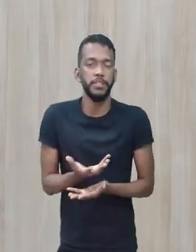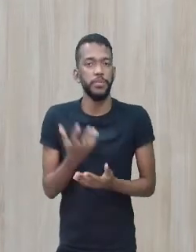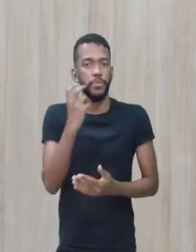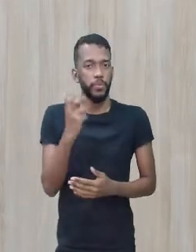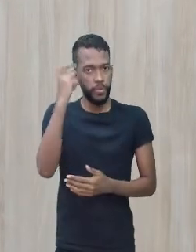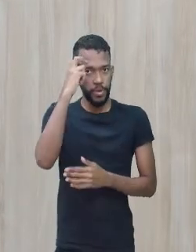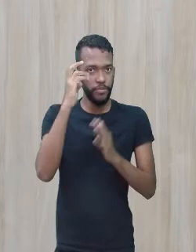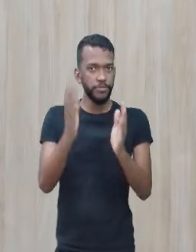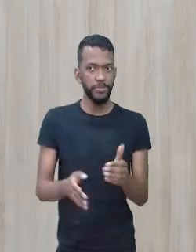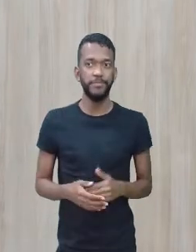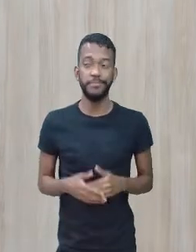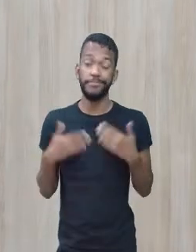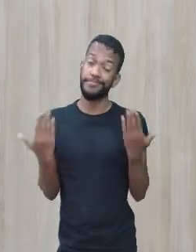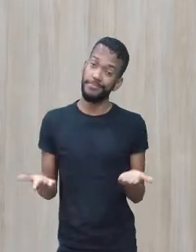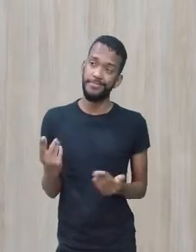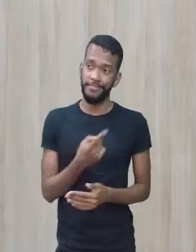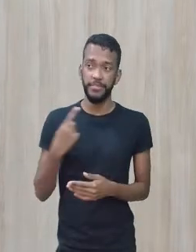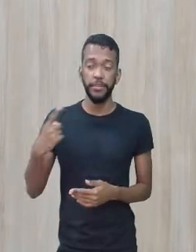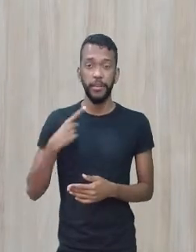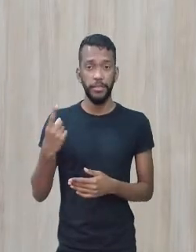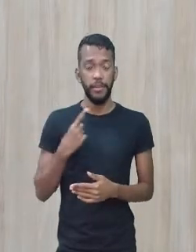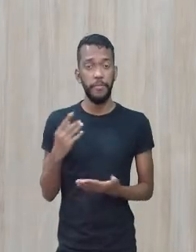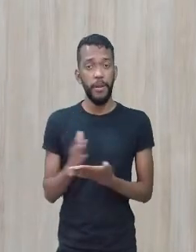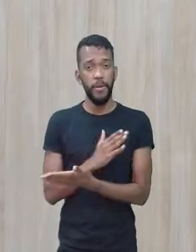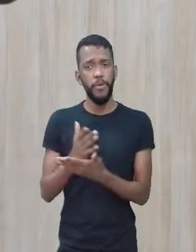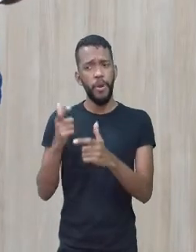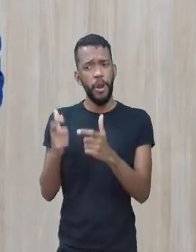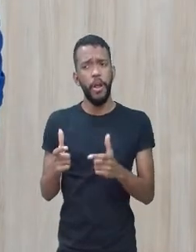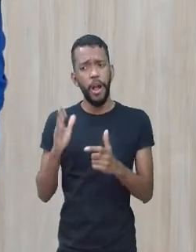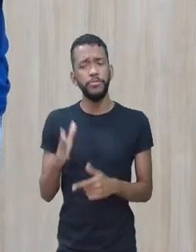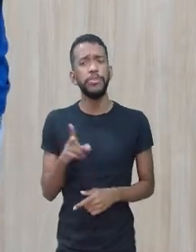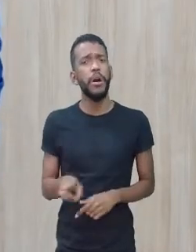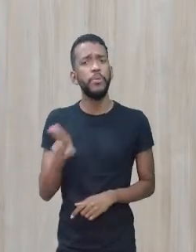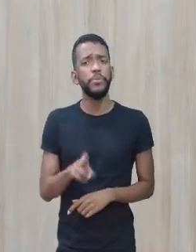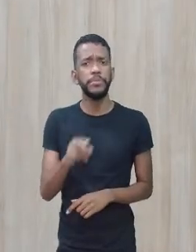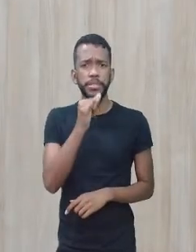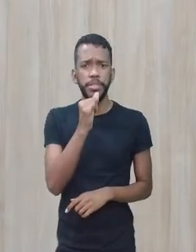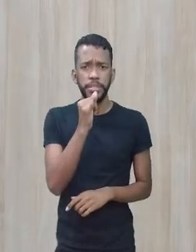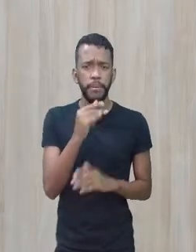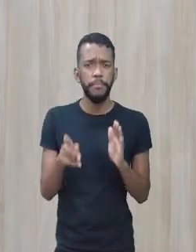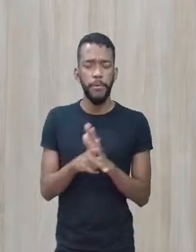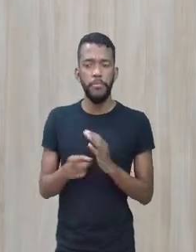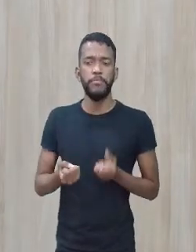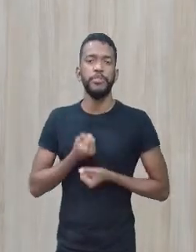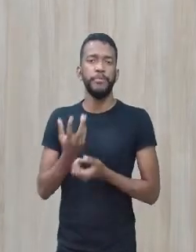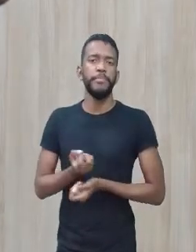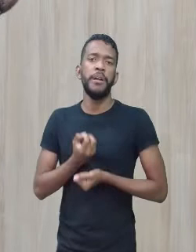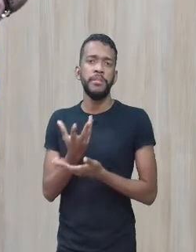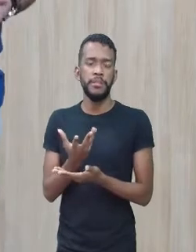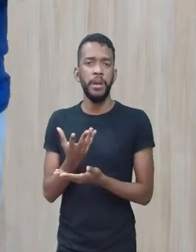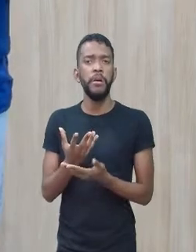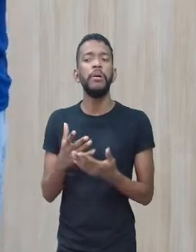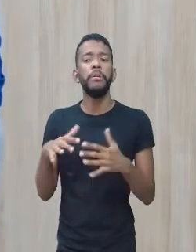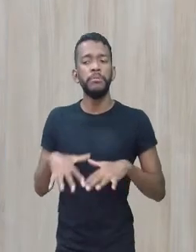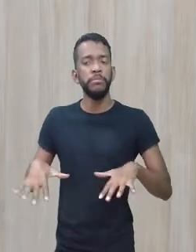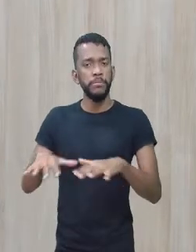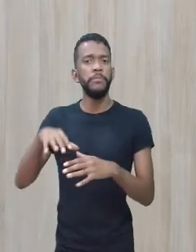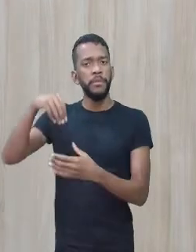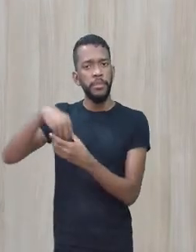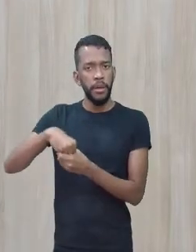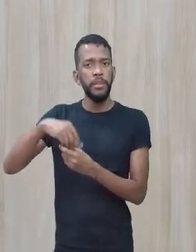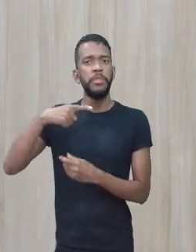cultural. Então nós temos alguns locais que se utilizam, por exemplo, dessa forma de expressão. Dentre eles o